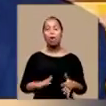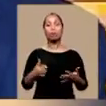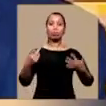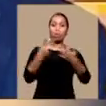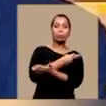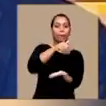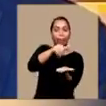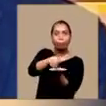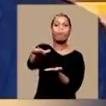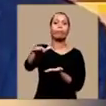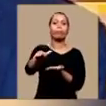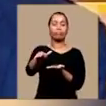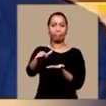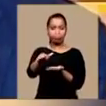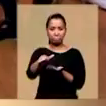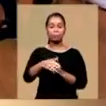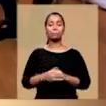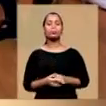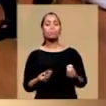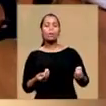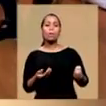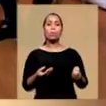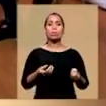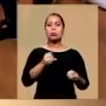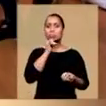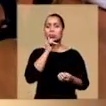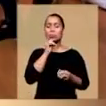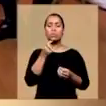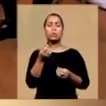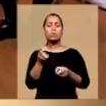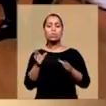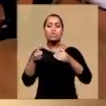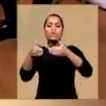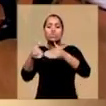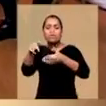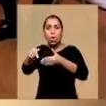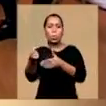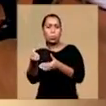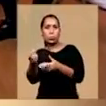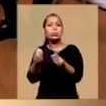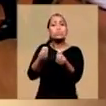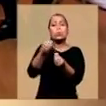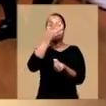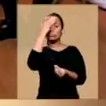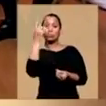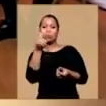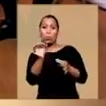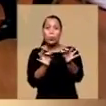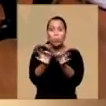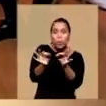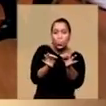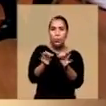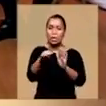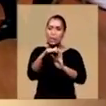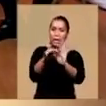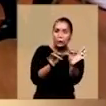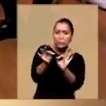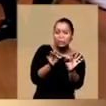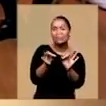é demitida. Então esse seria o primeiro passo. Do ponto de vista financeiro, como é que a pessoa se organiza